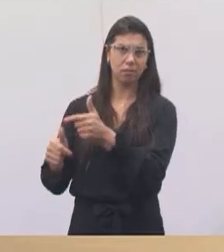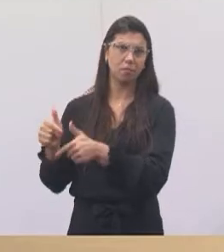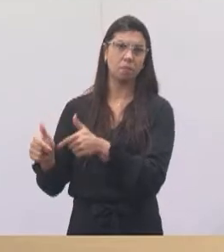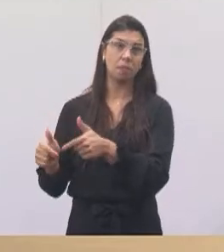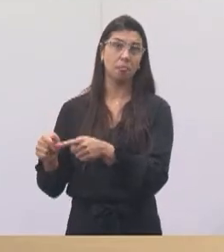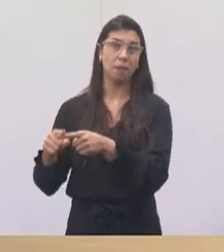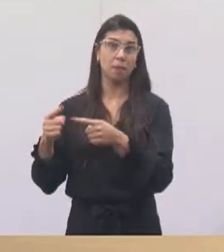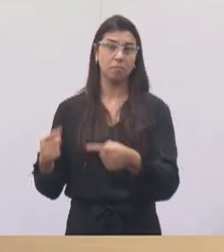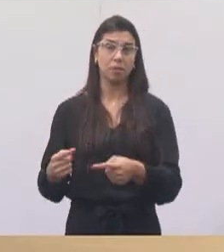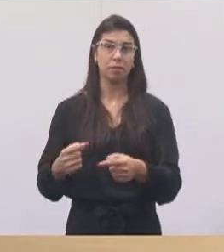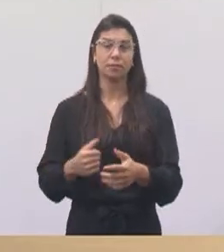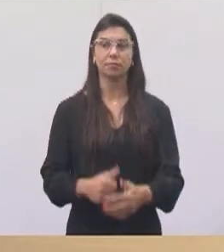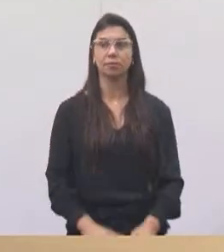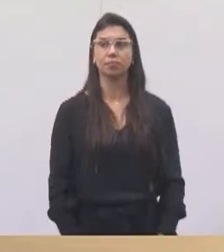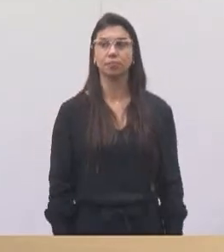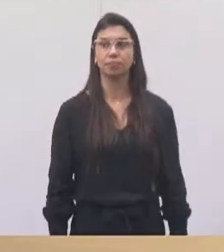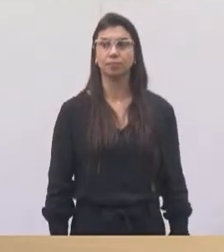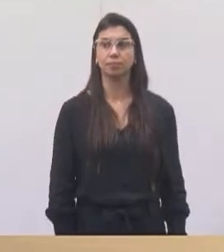aceitando. Pode falar.